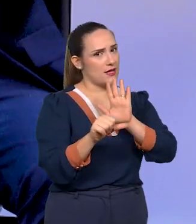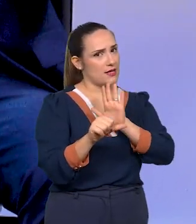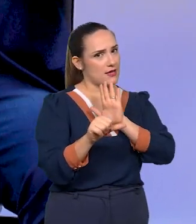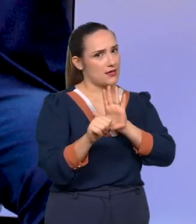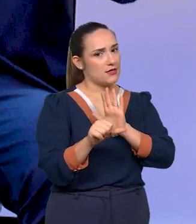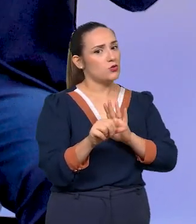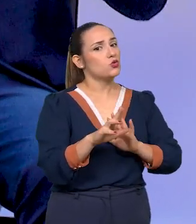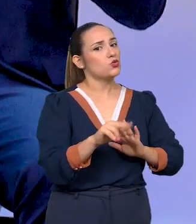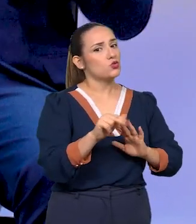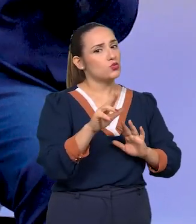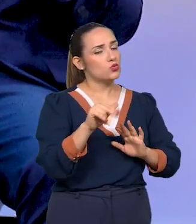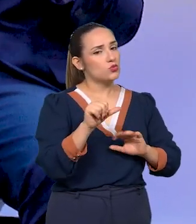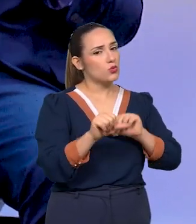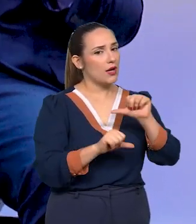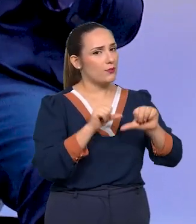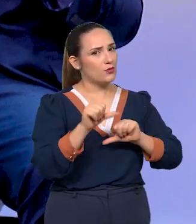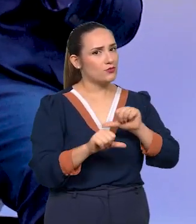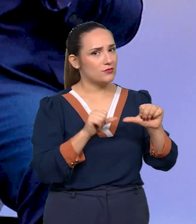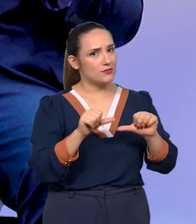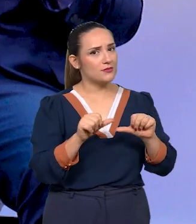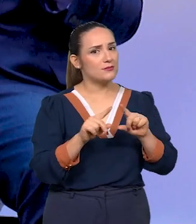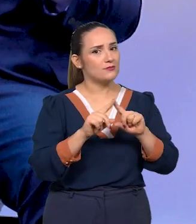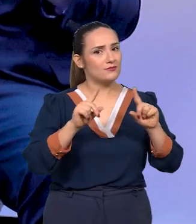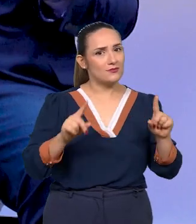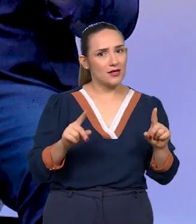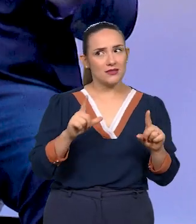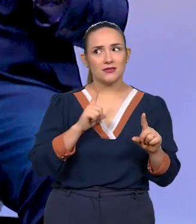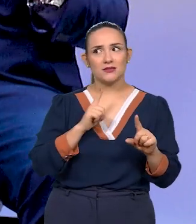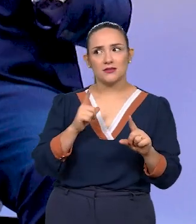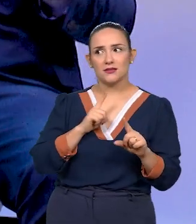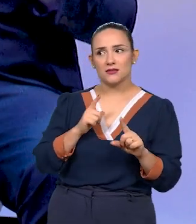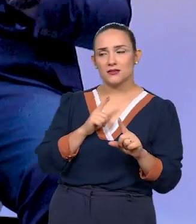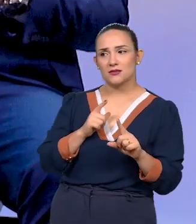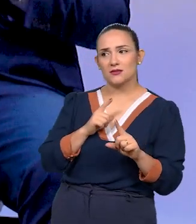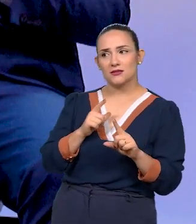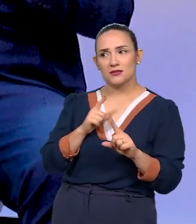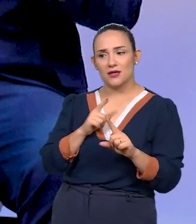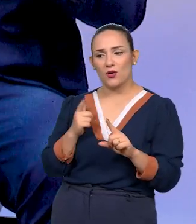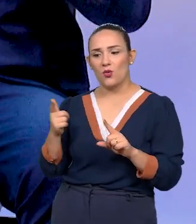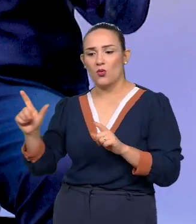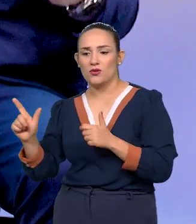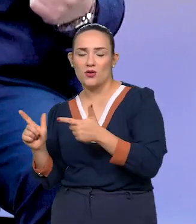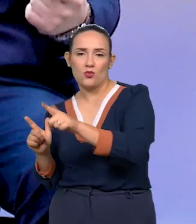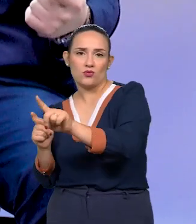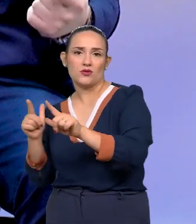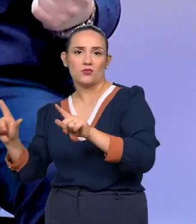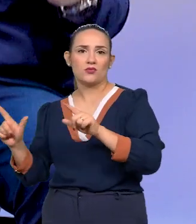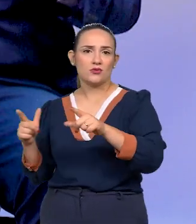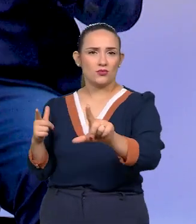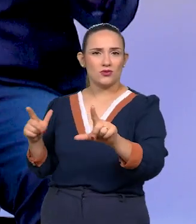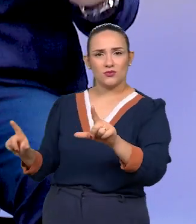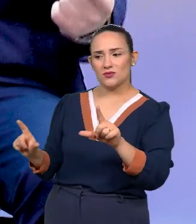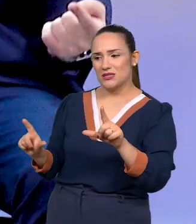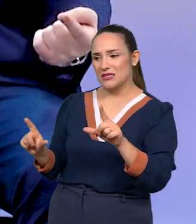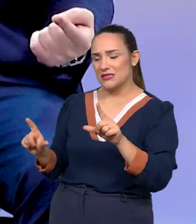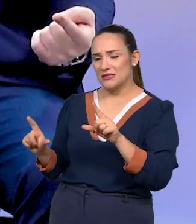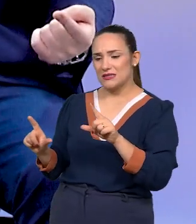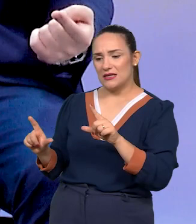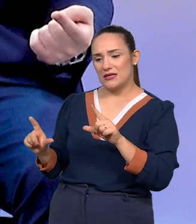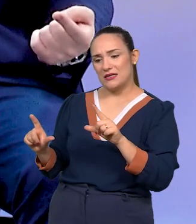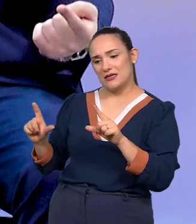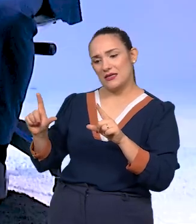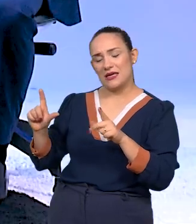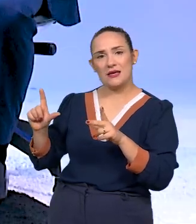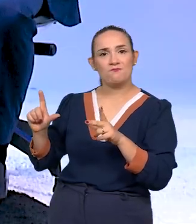tendo decisões contrárias a ela, não pode gerar uma situação de desigualdade, muitas vezes entre